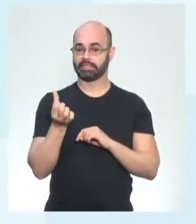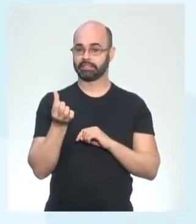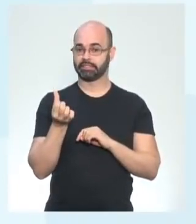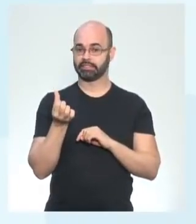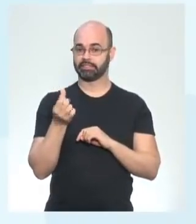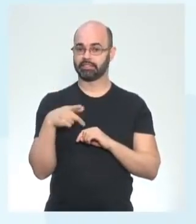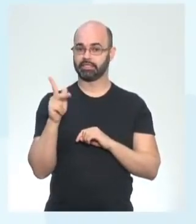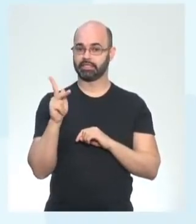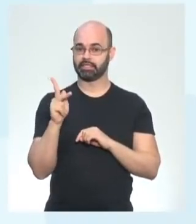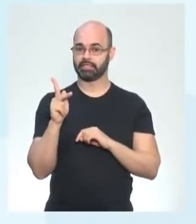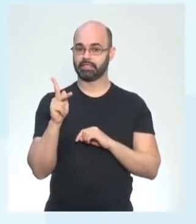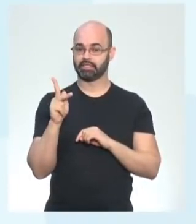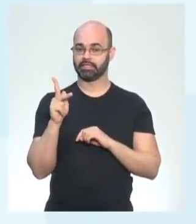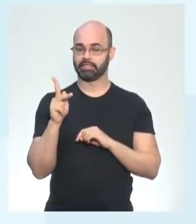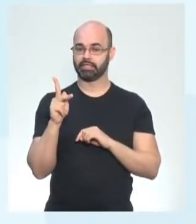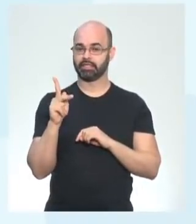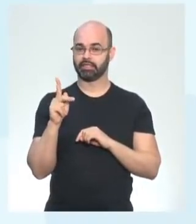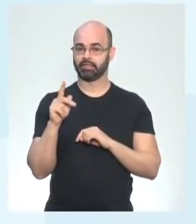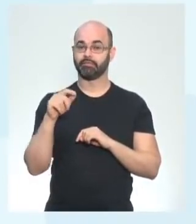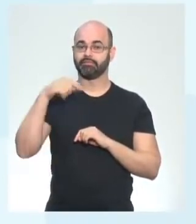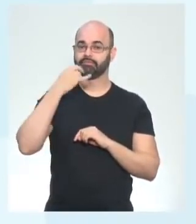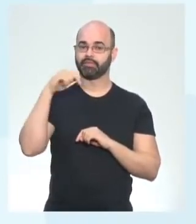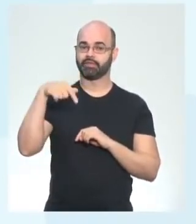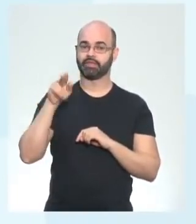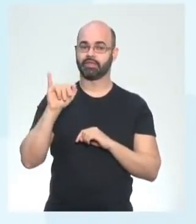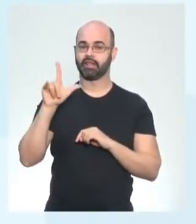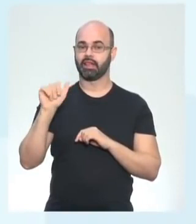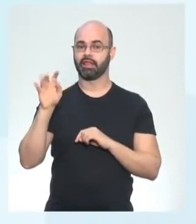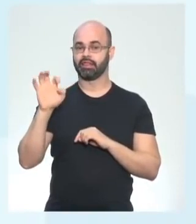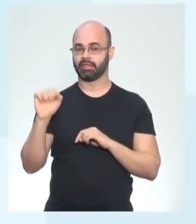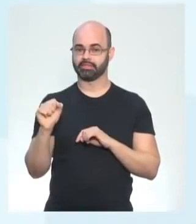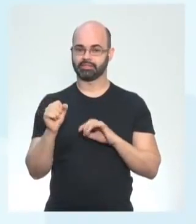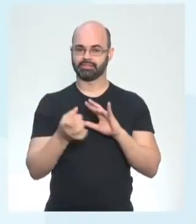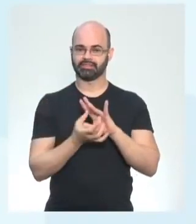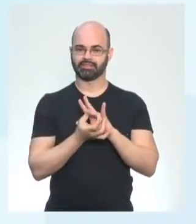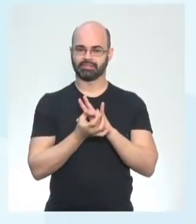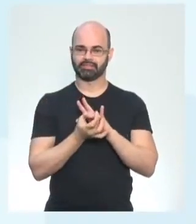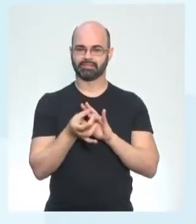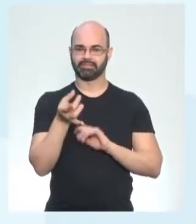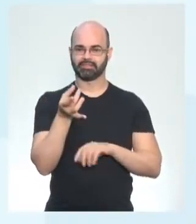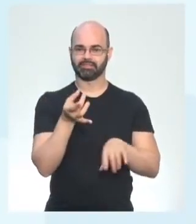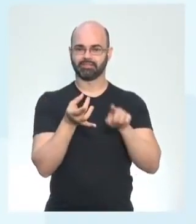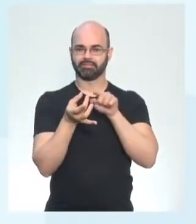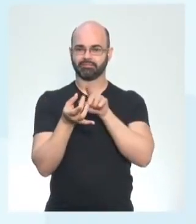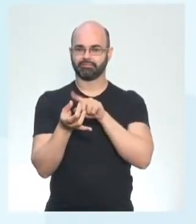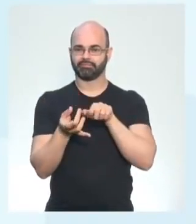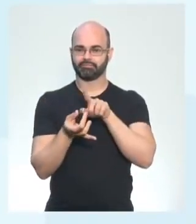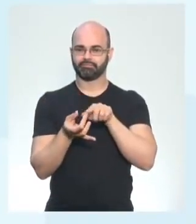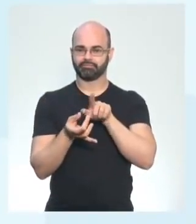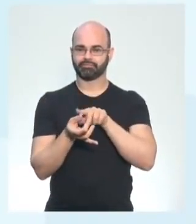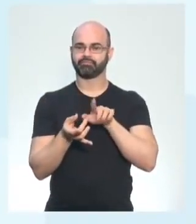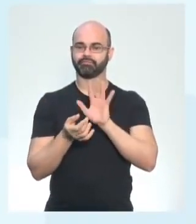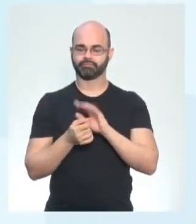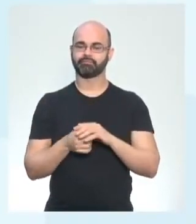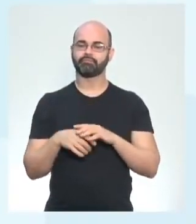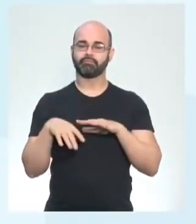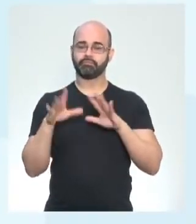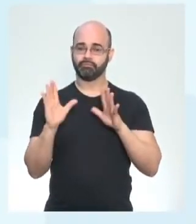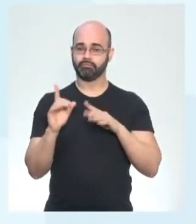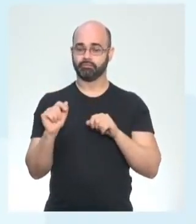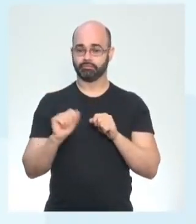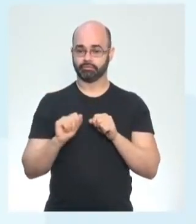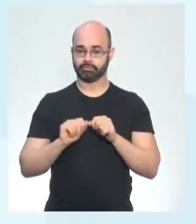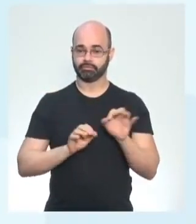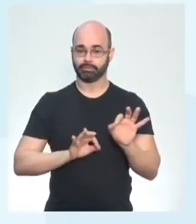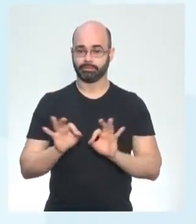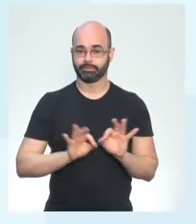ela precisava aí desse diâmetro com 26 quilates. Considerando que a confecção do anel, né, no caso, quando